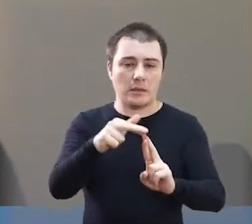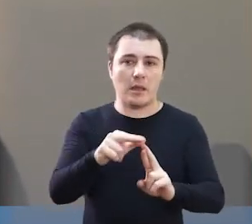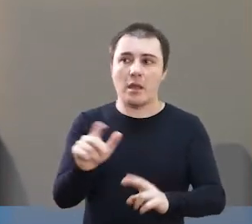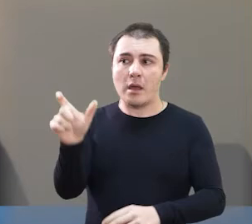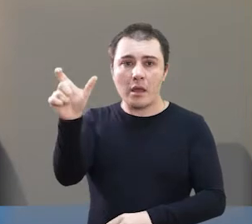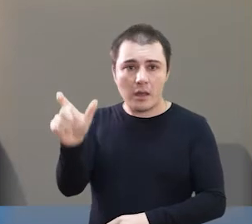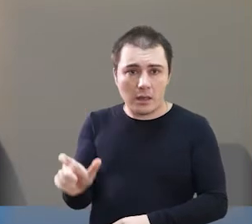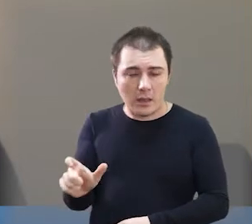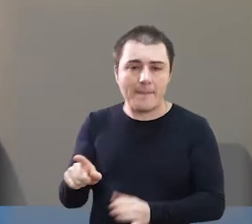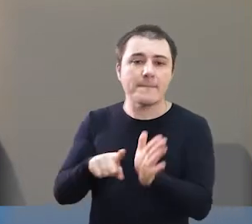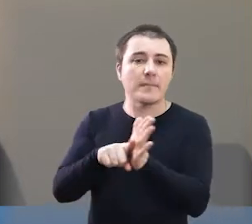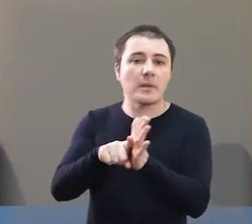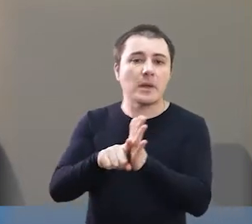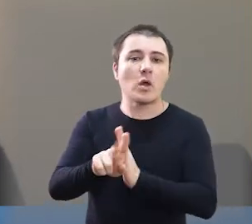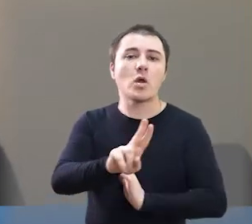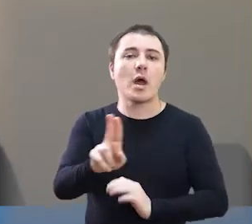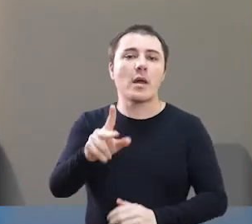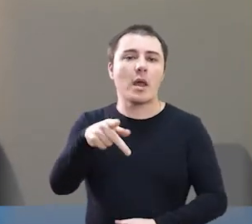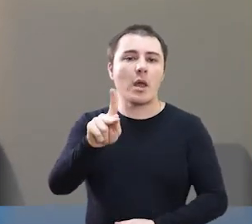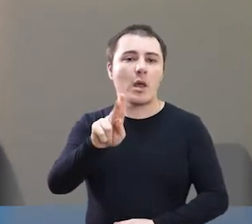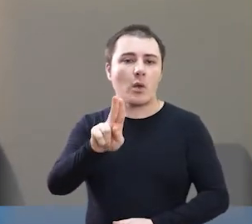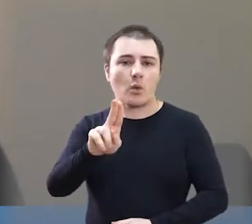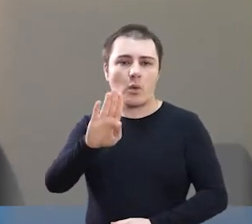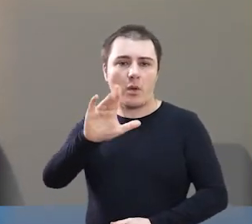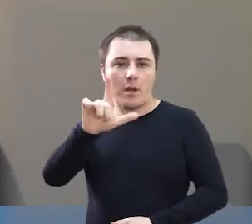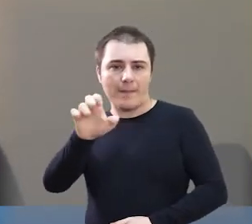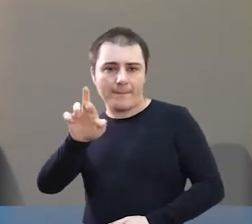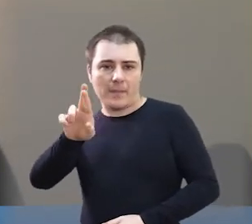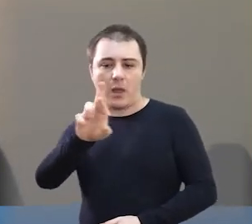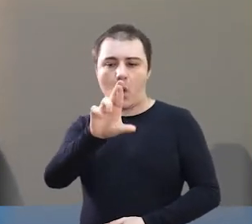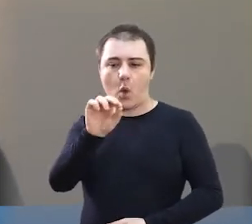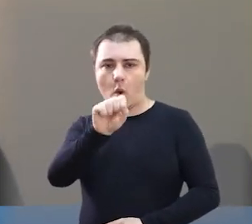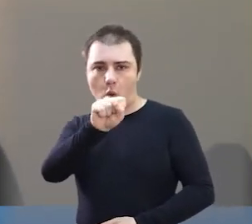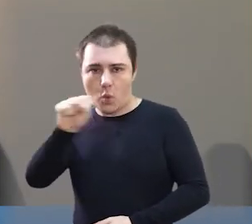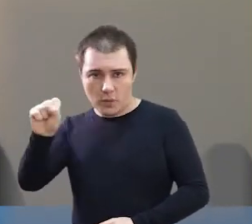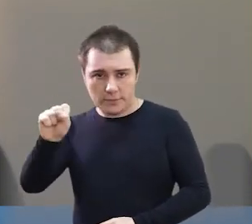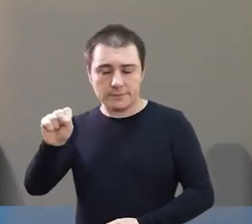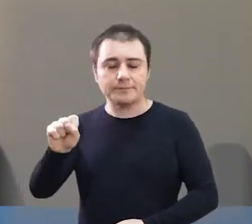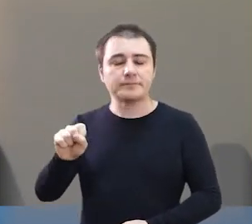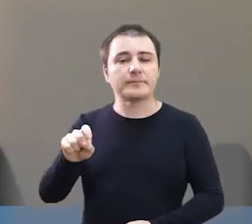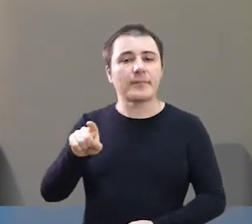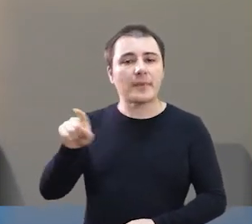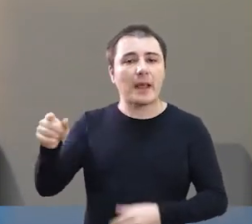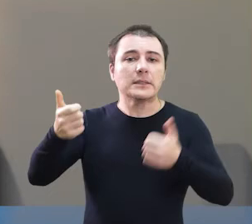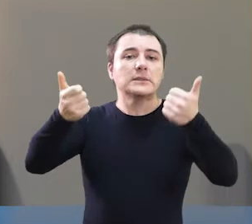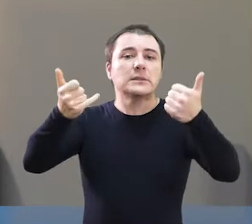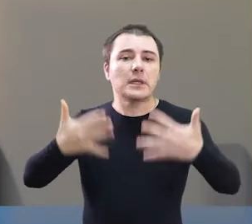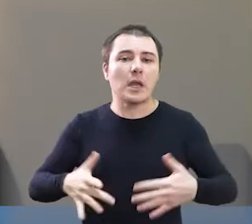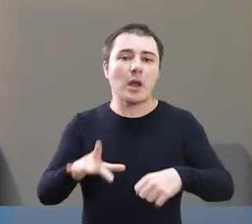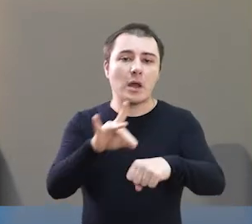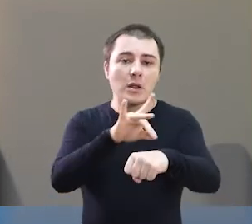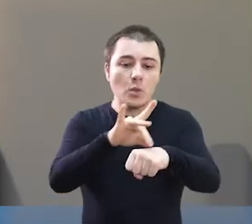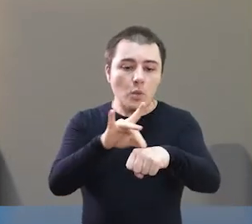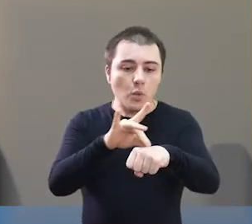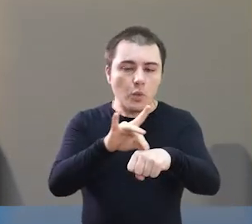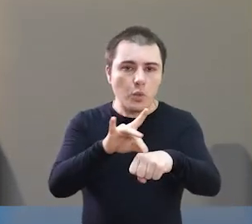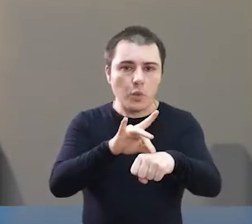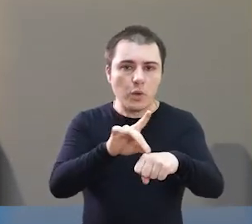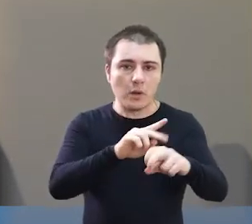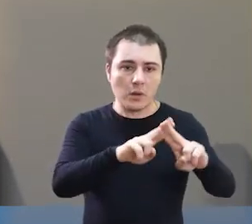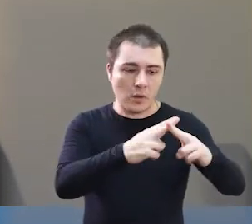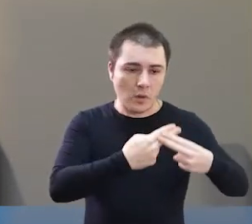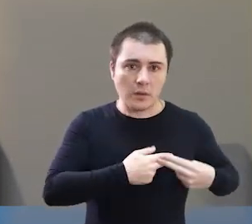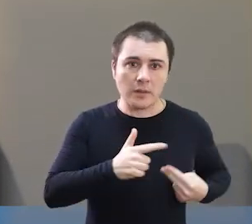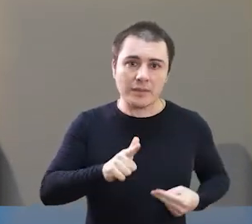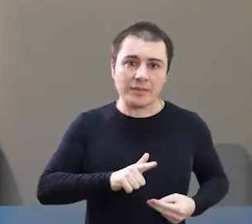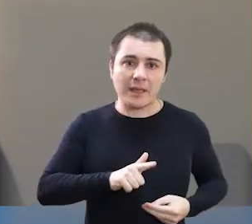área, que é uma pesquisadora chamada Kubler-Ross. E ela fala sobre as 5 fases do luto, que